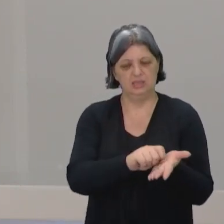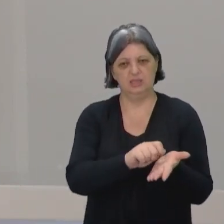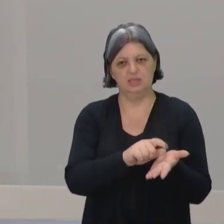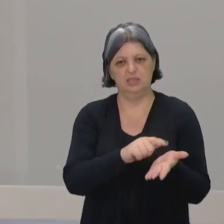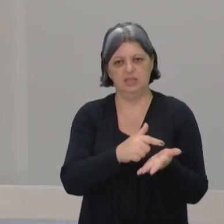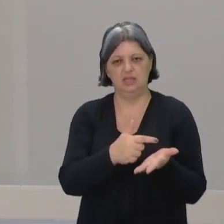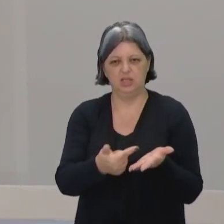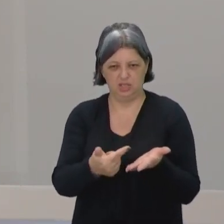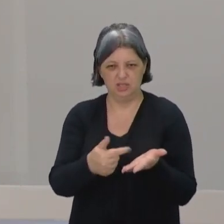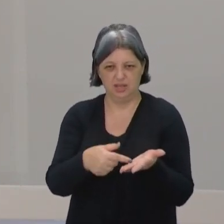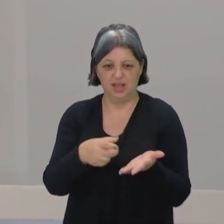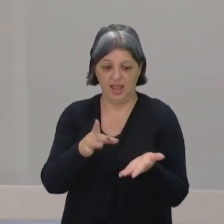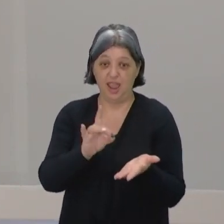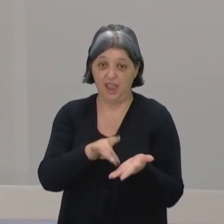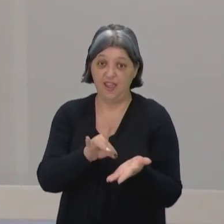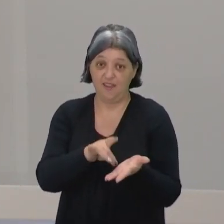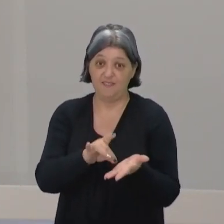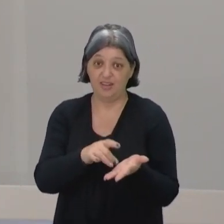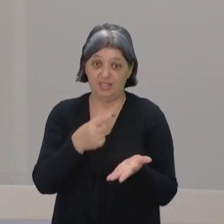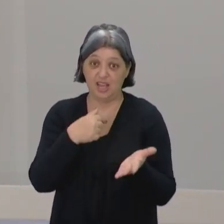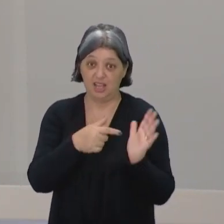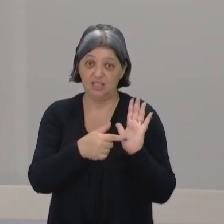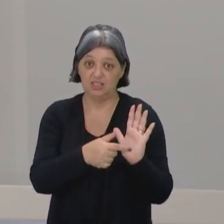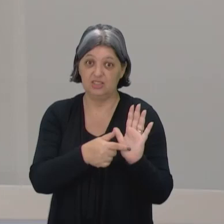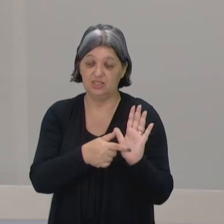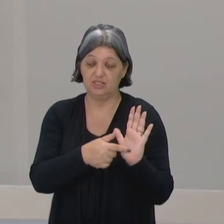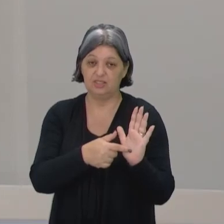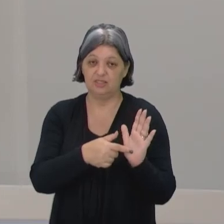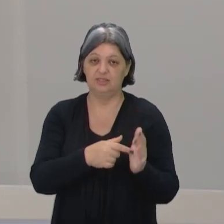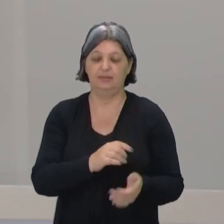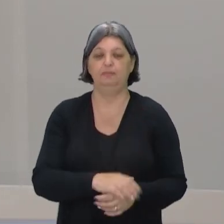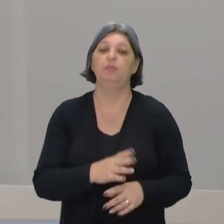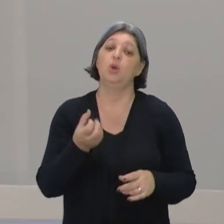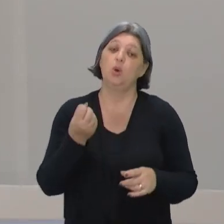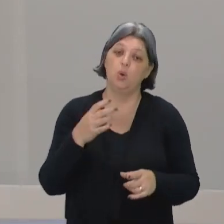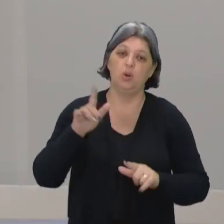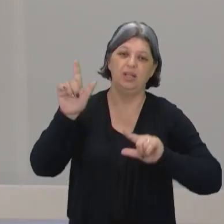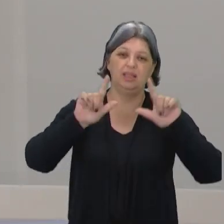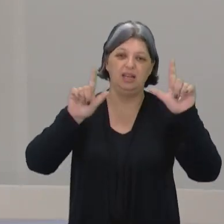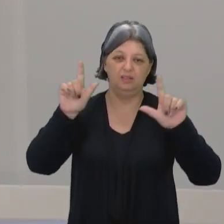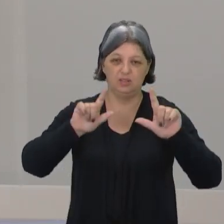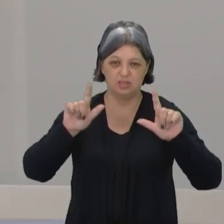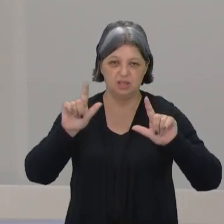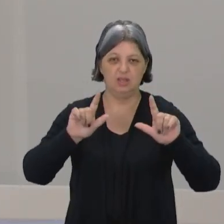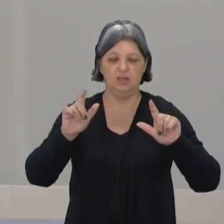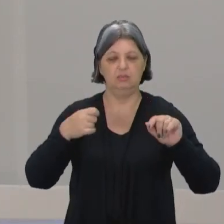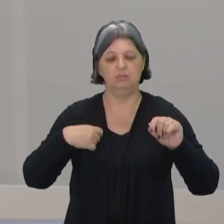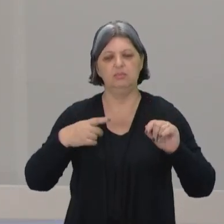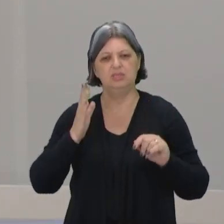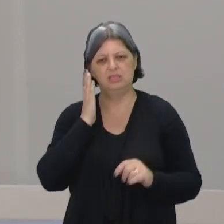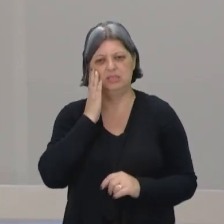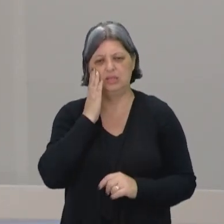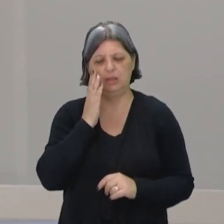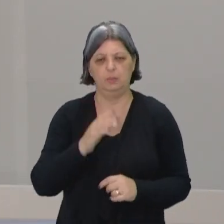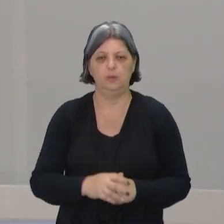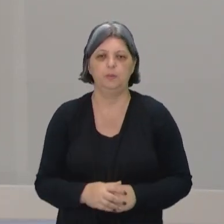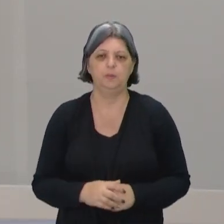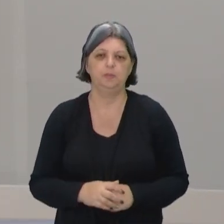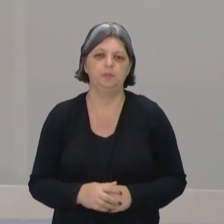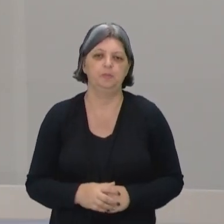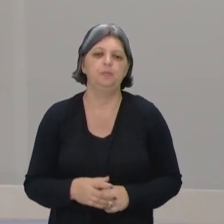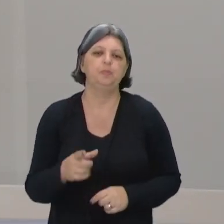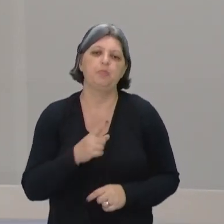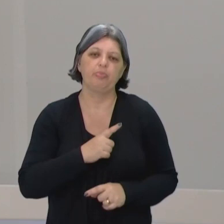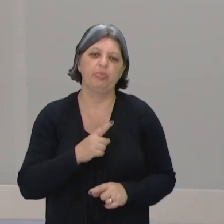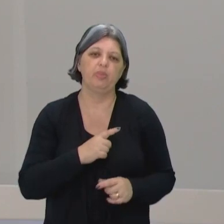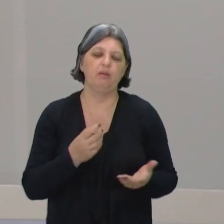é verdade, ó, tá escrito no jornal. Ou no televisivo, né, passou isso em tal. E a gente sabe que tem